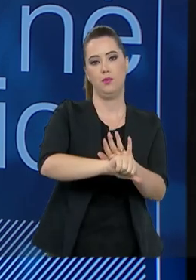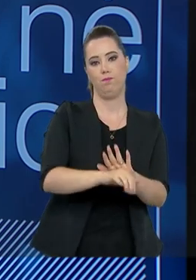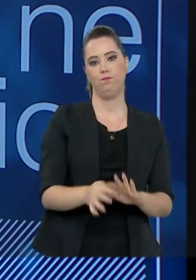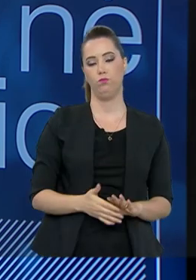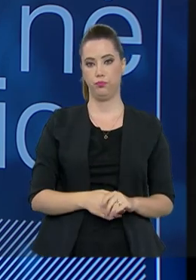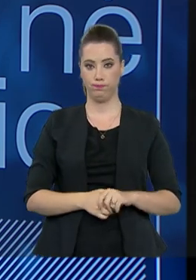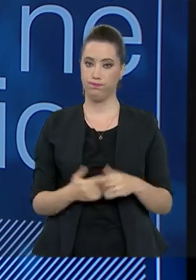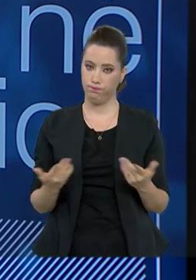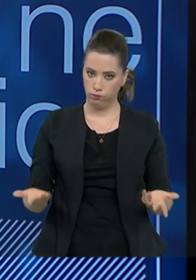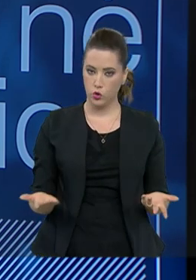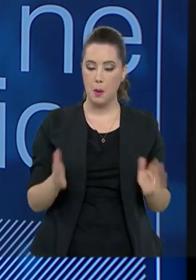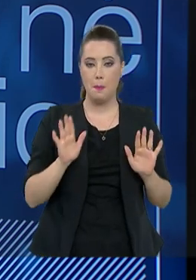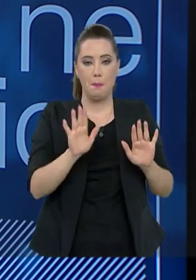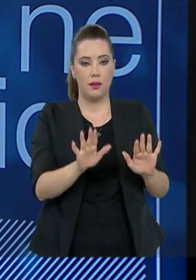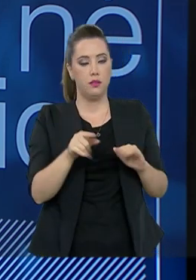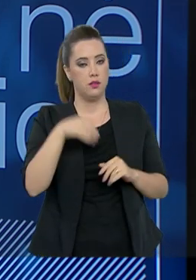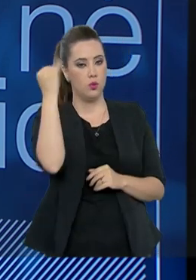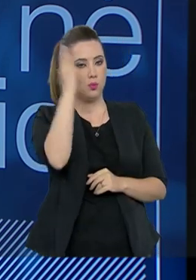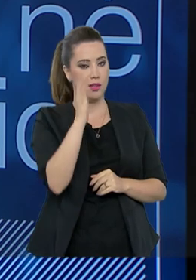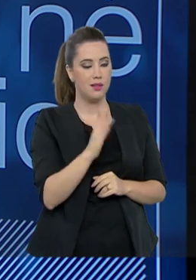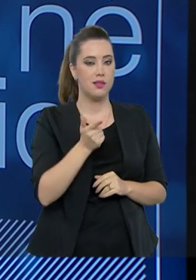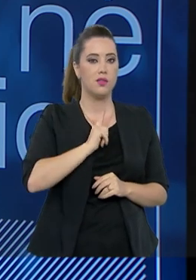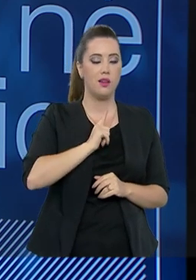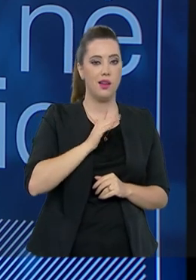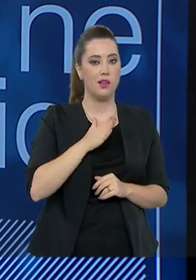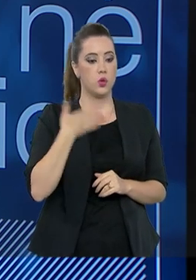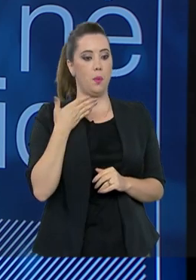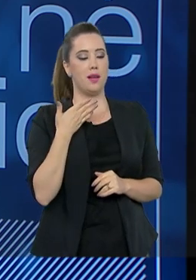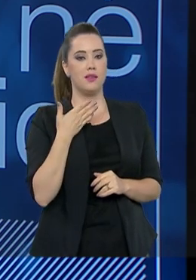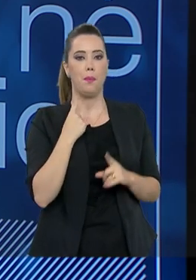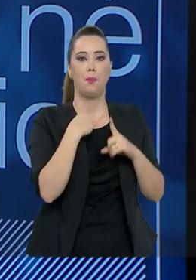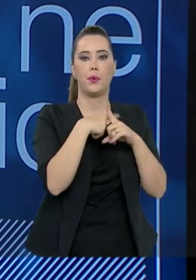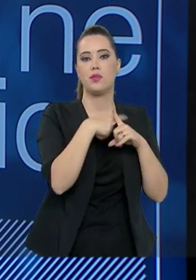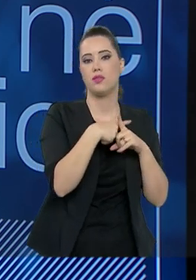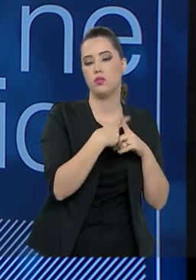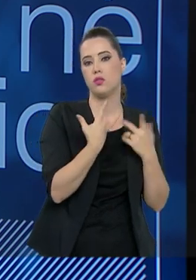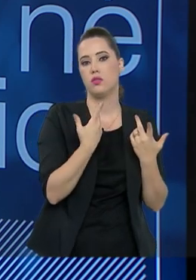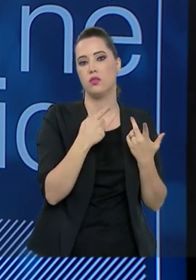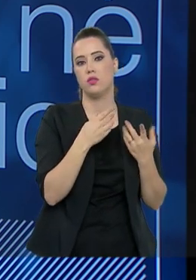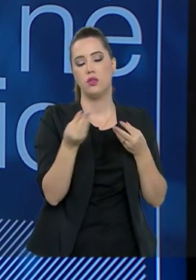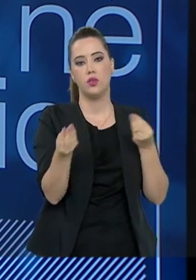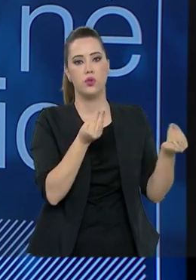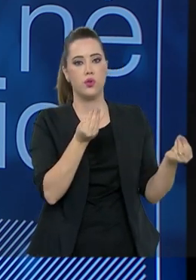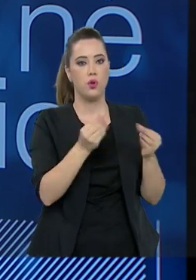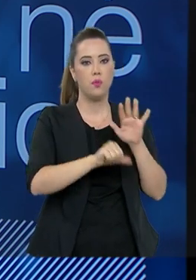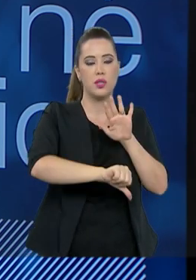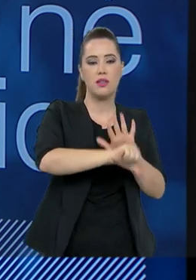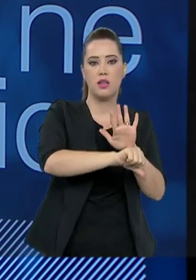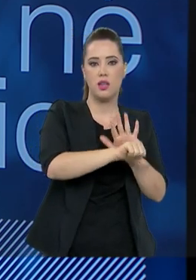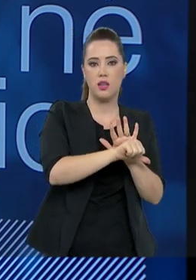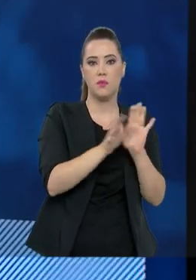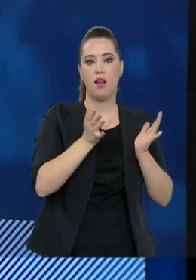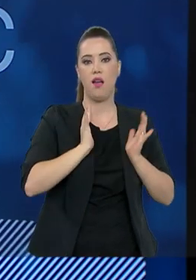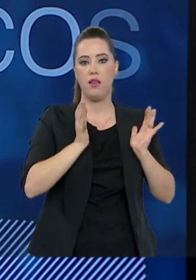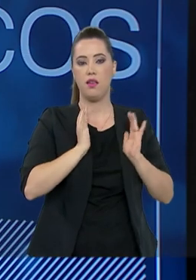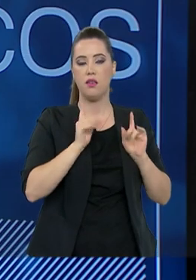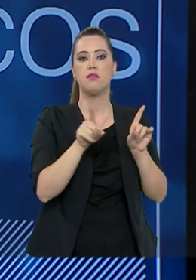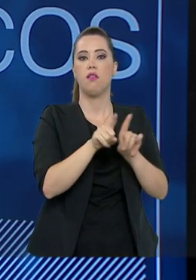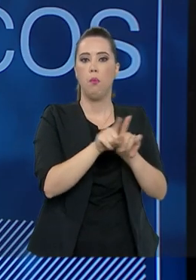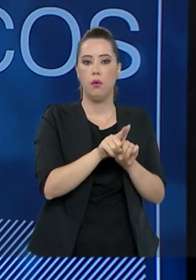que no Brasil nós temos tendo uma surpresa positiva de como os crimes contra o patrimônio